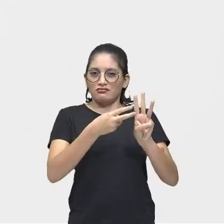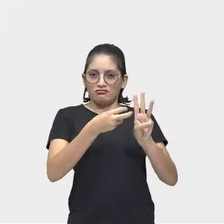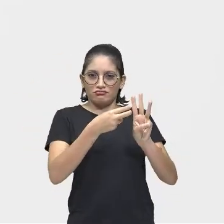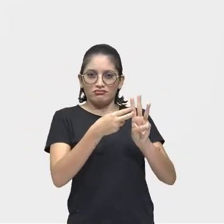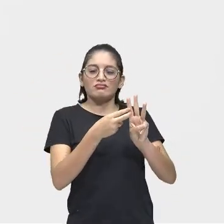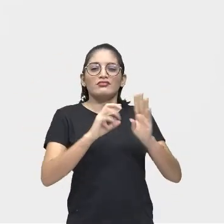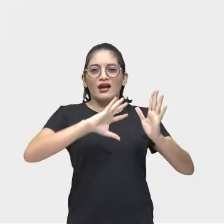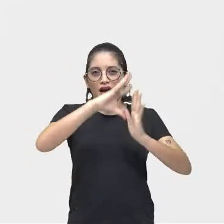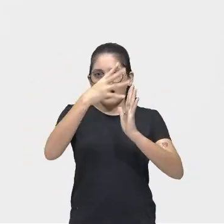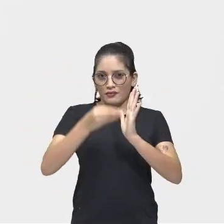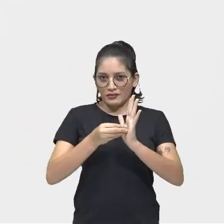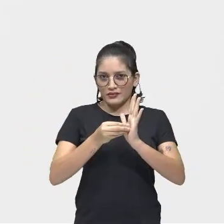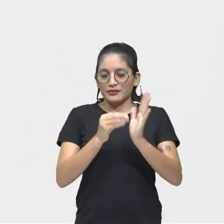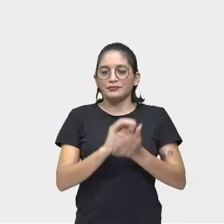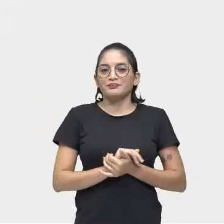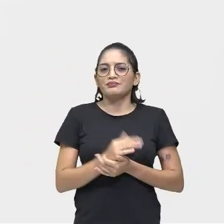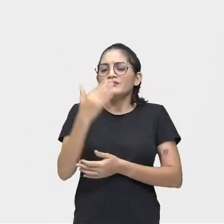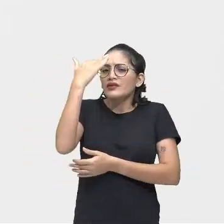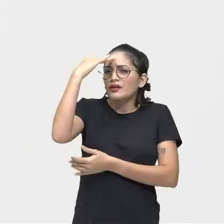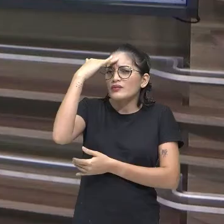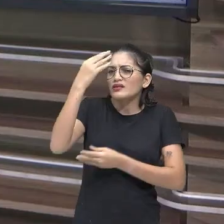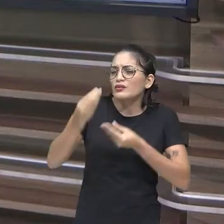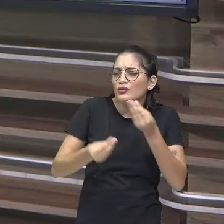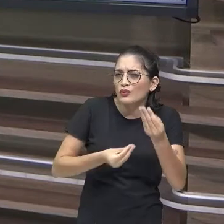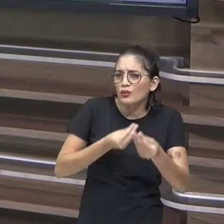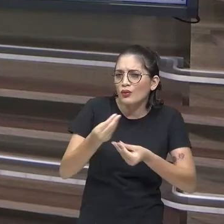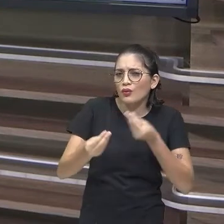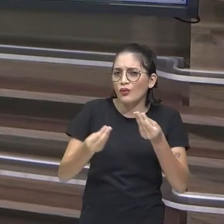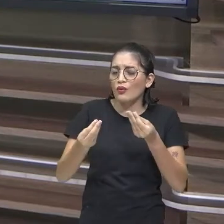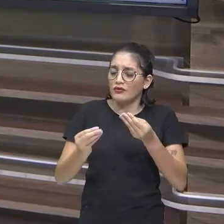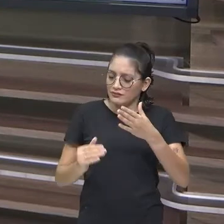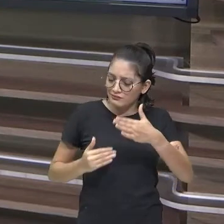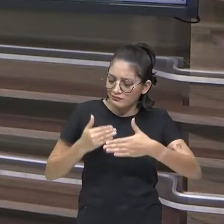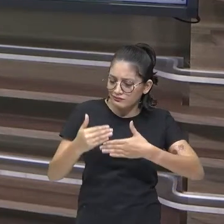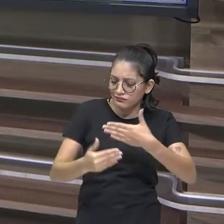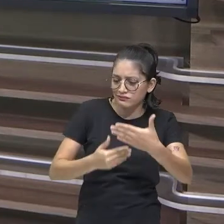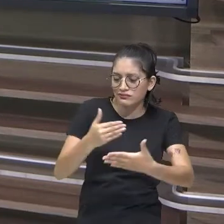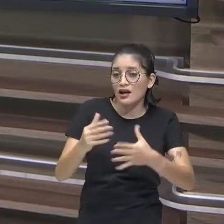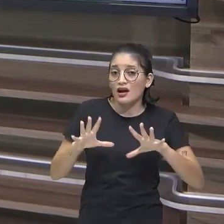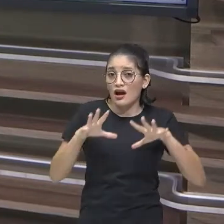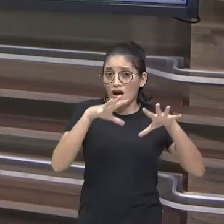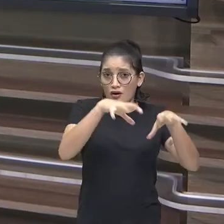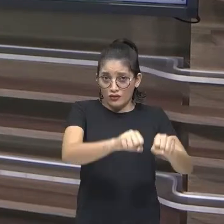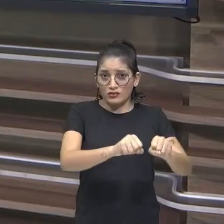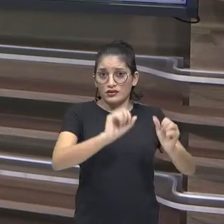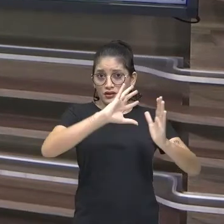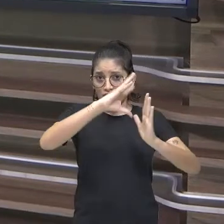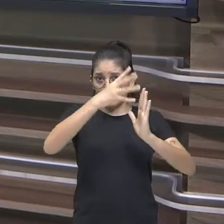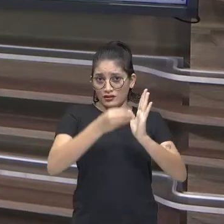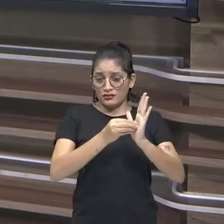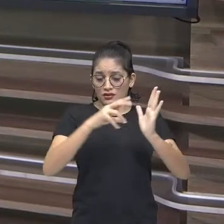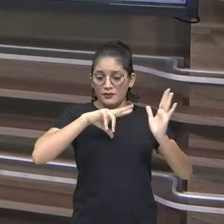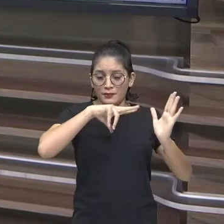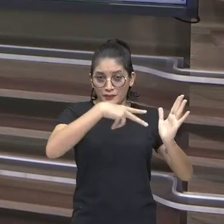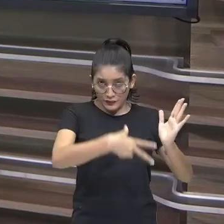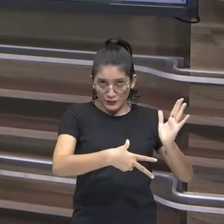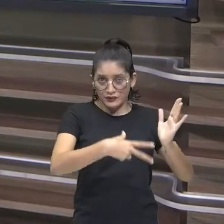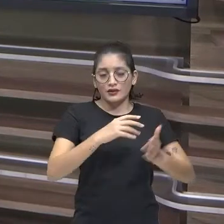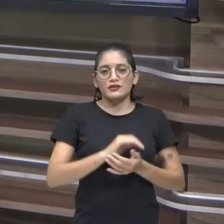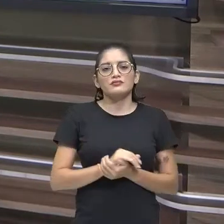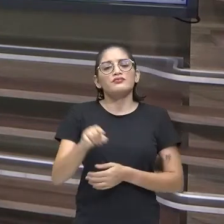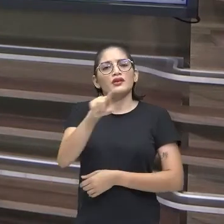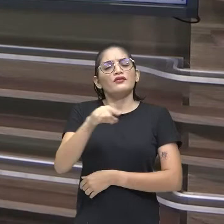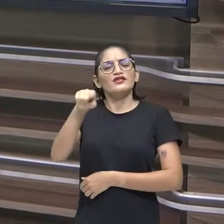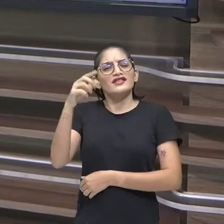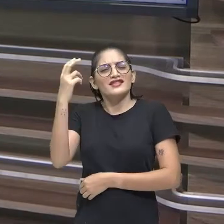está compreendendo basicamente como é que se deu esse processo de colonização da Amazônia portuguesa. Vocês, como